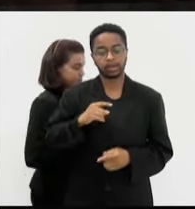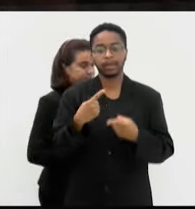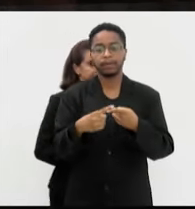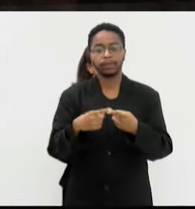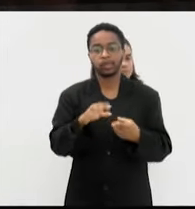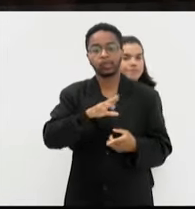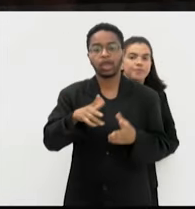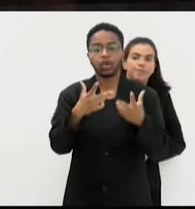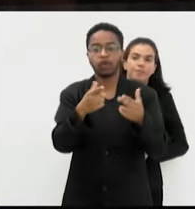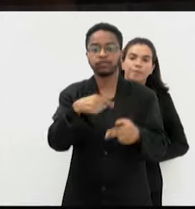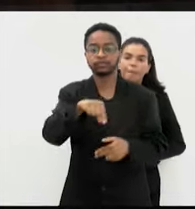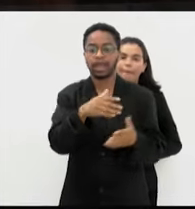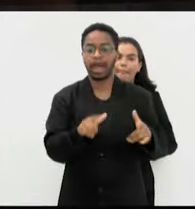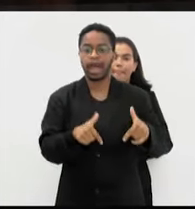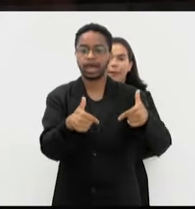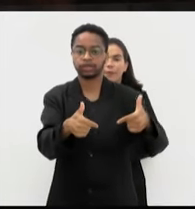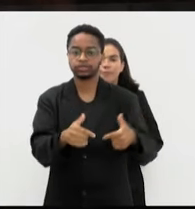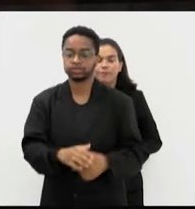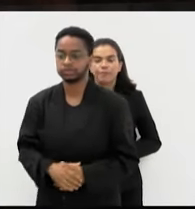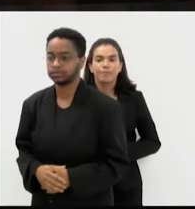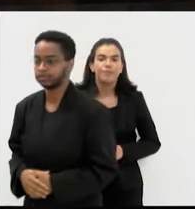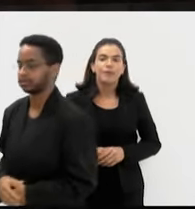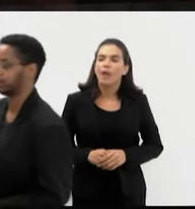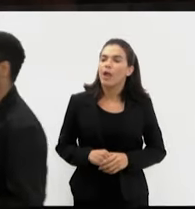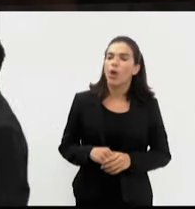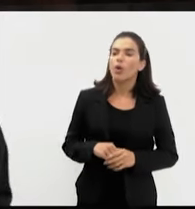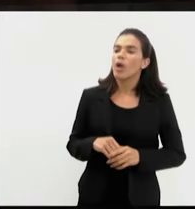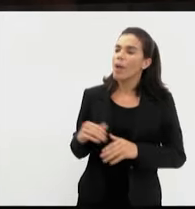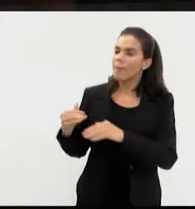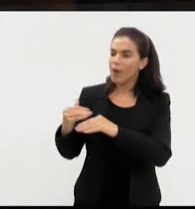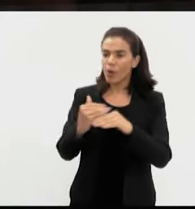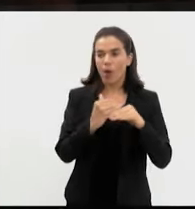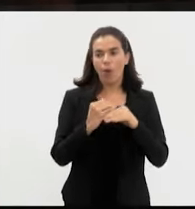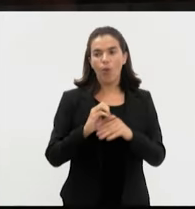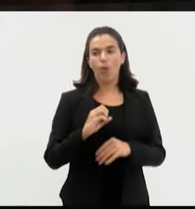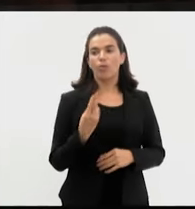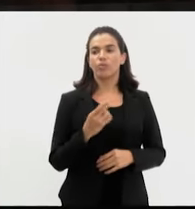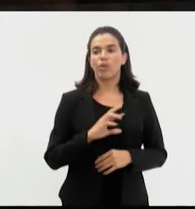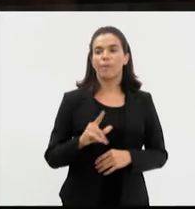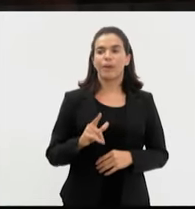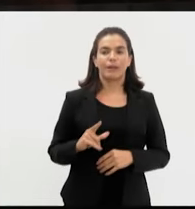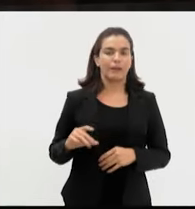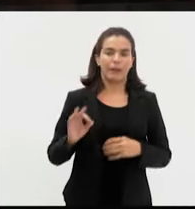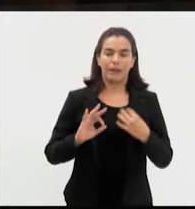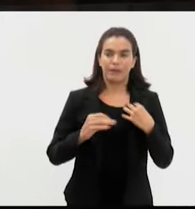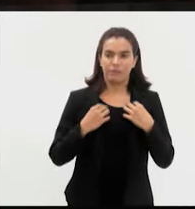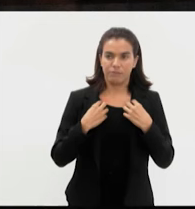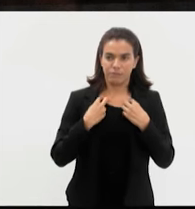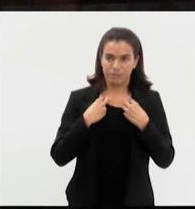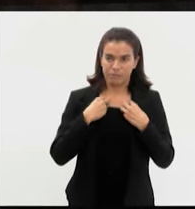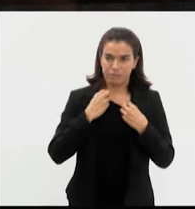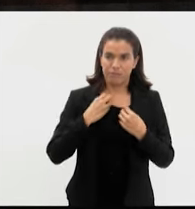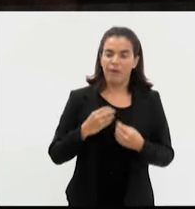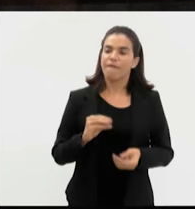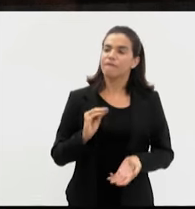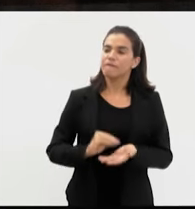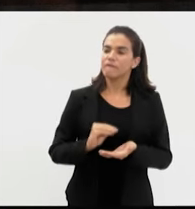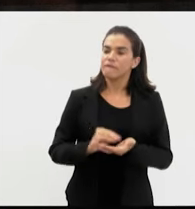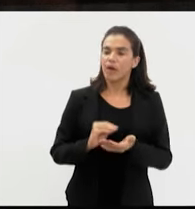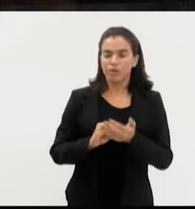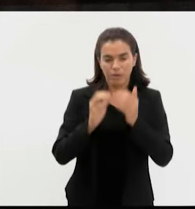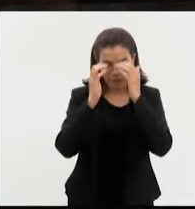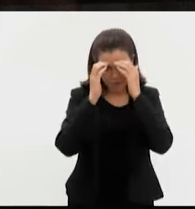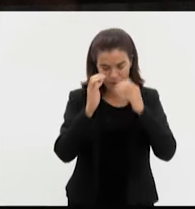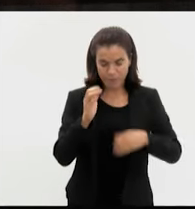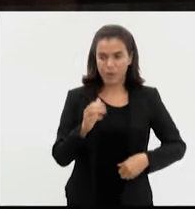como eles V fazendo não ou para todo mundo ou não é para ninguém iso é uma falta de respeito é uma falta de consideração